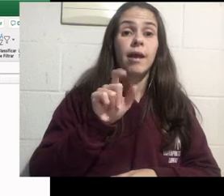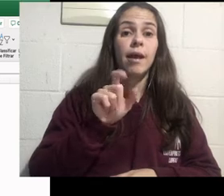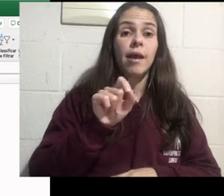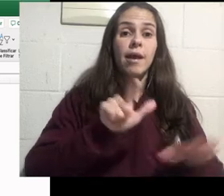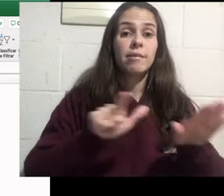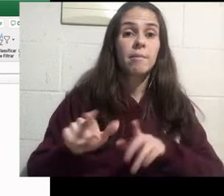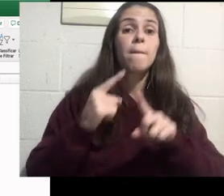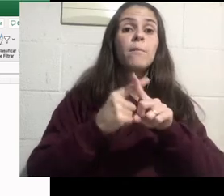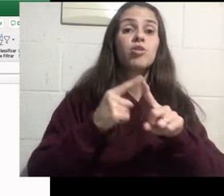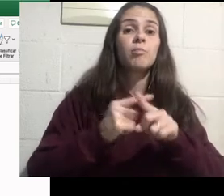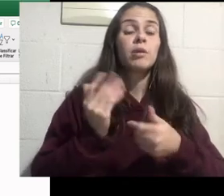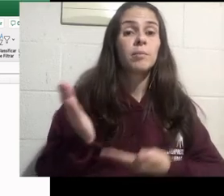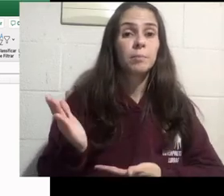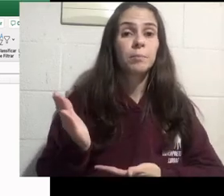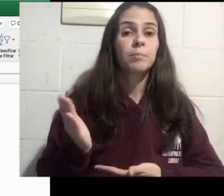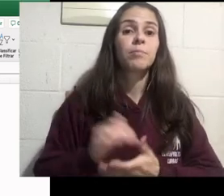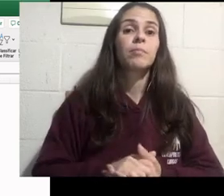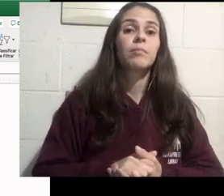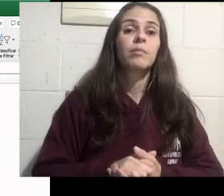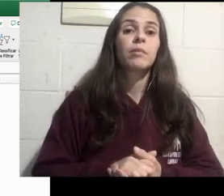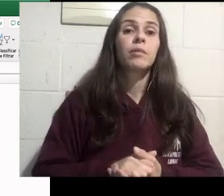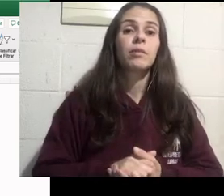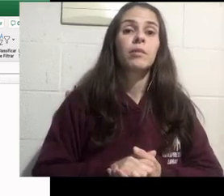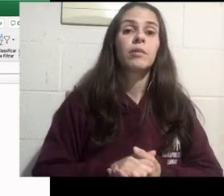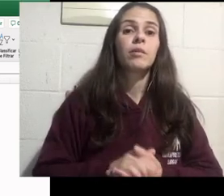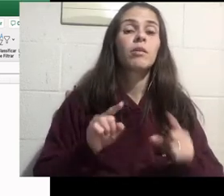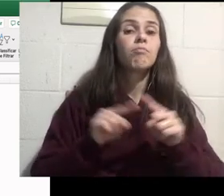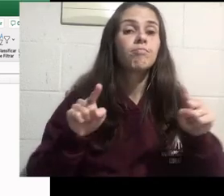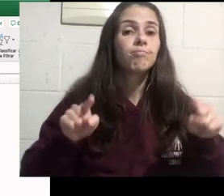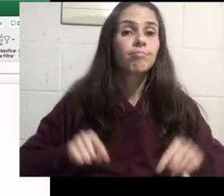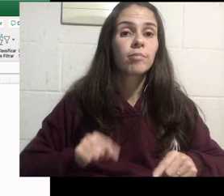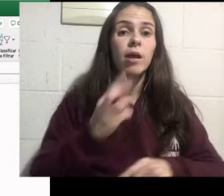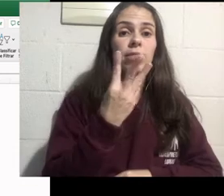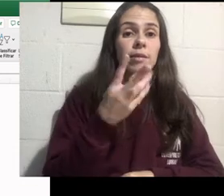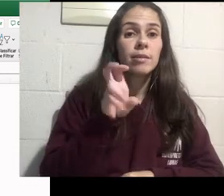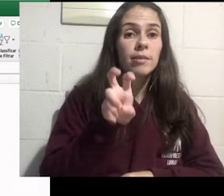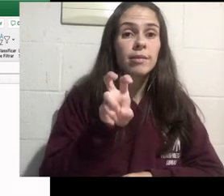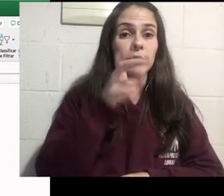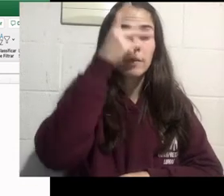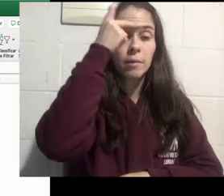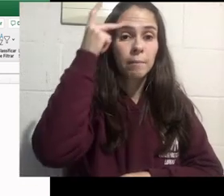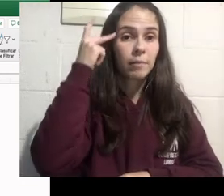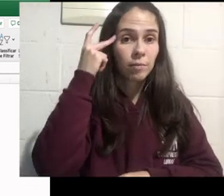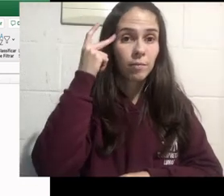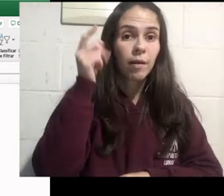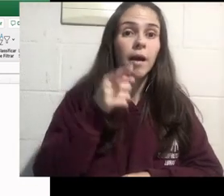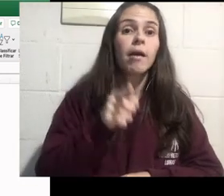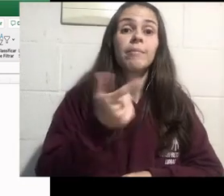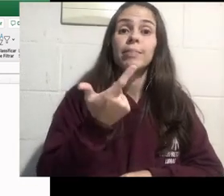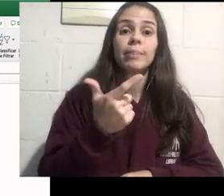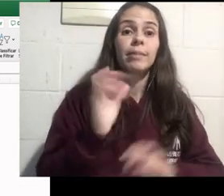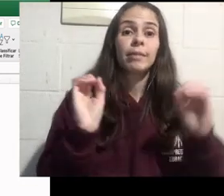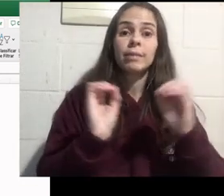vai dar aqui R$ 80,00. Os colaboradores, então são as outras 35 pessoas. Aqui não está fazendo